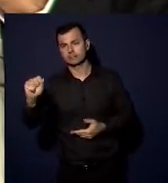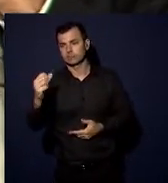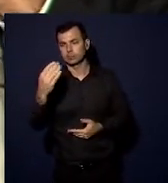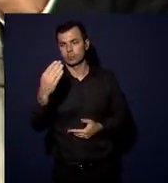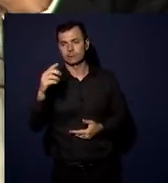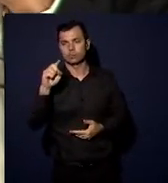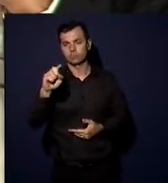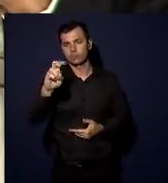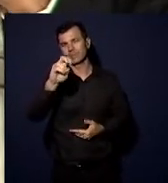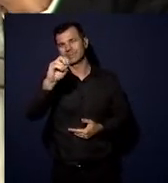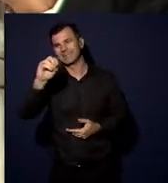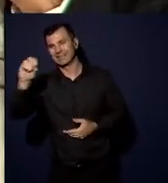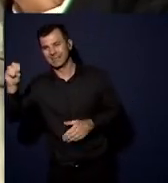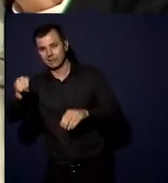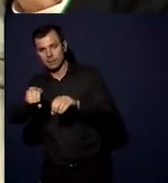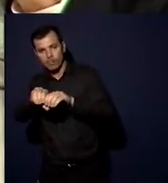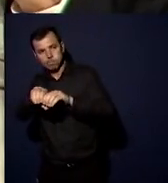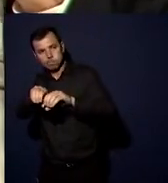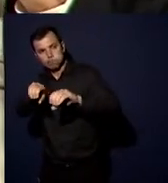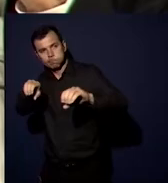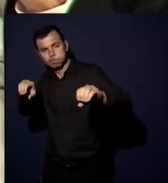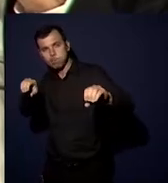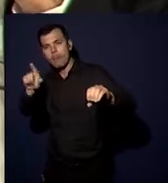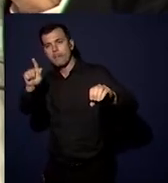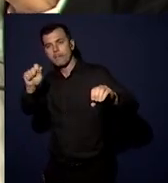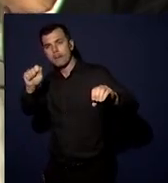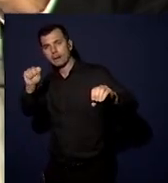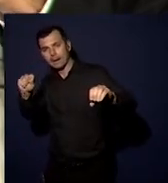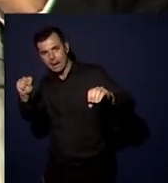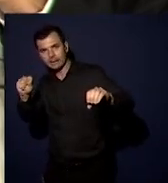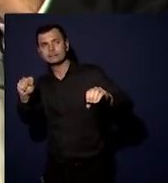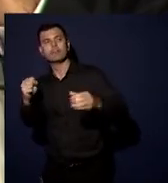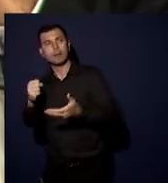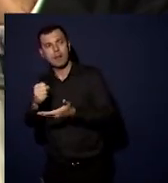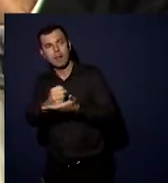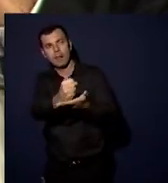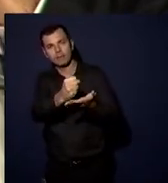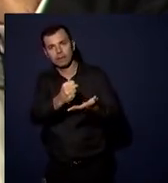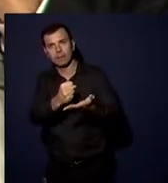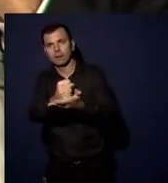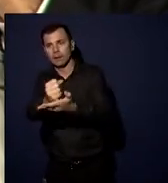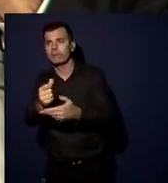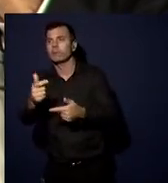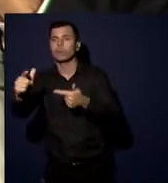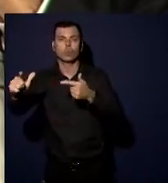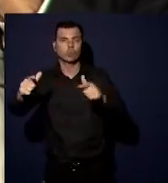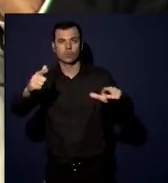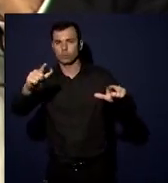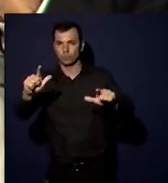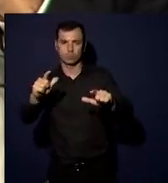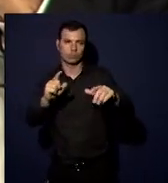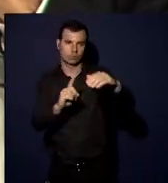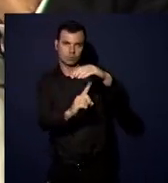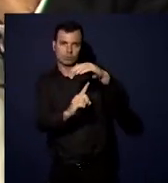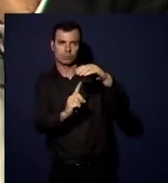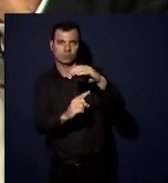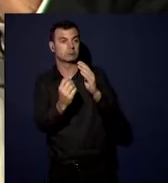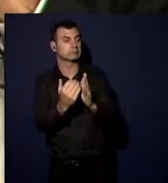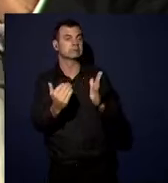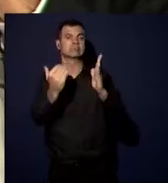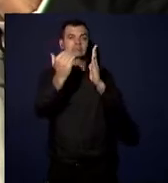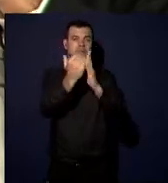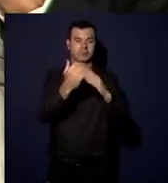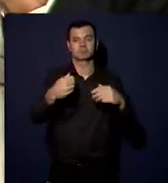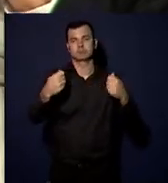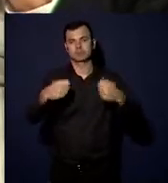esperando que esse gasoduto também possam ser expandidos e conectados a mais consumidores e por último na área